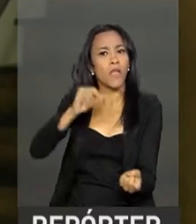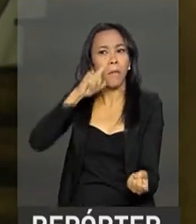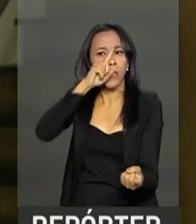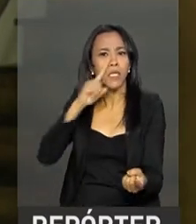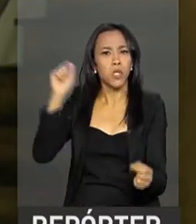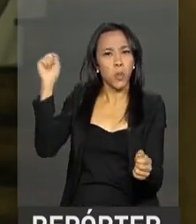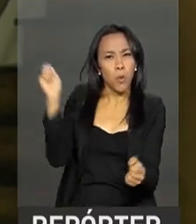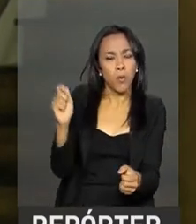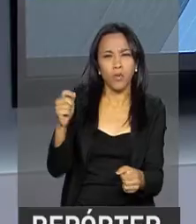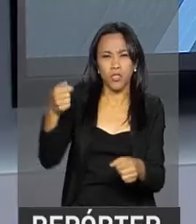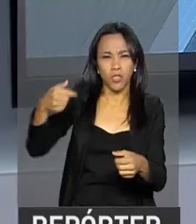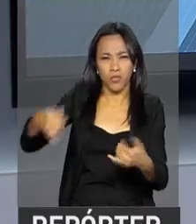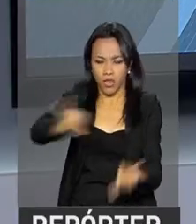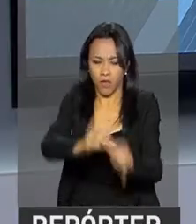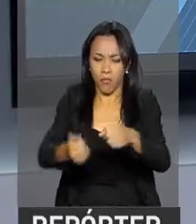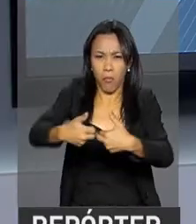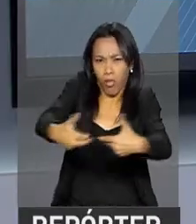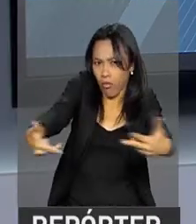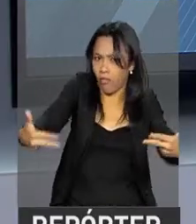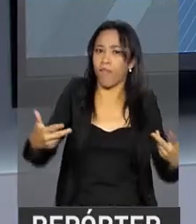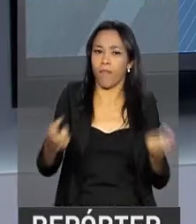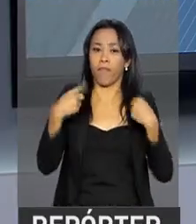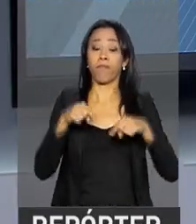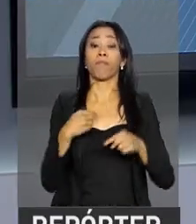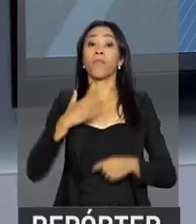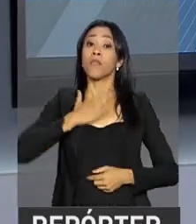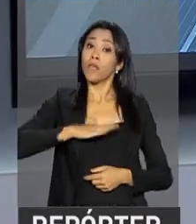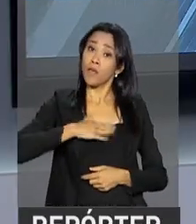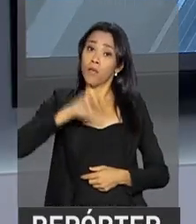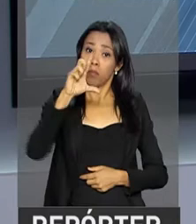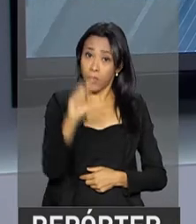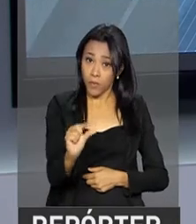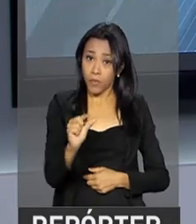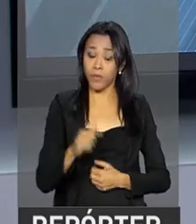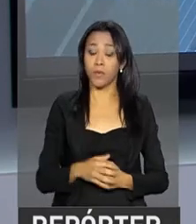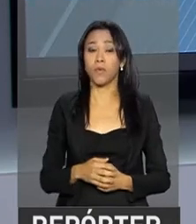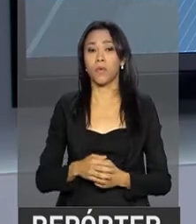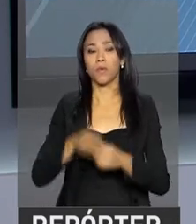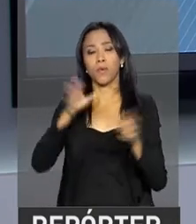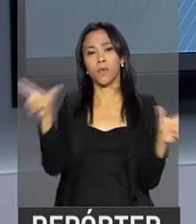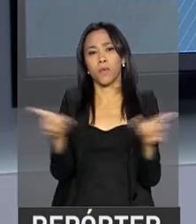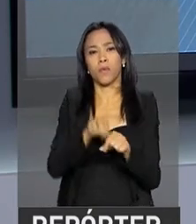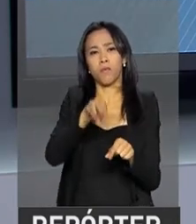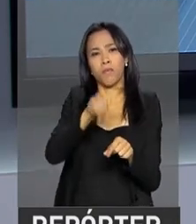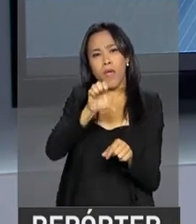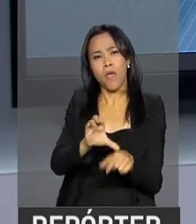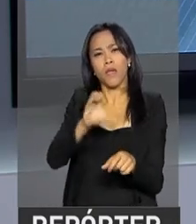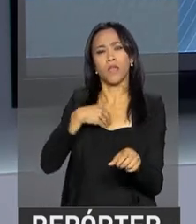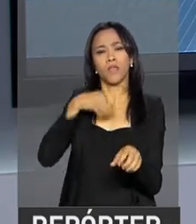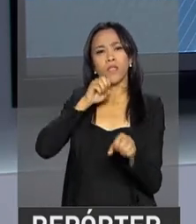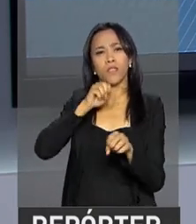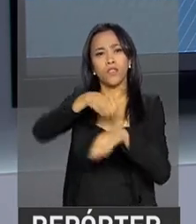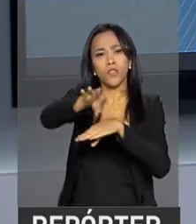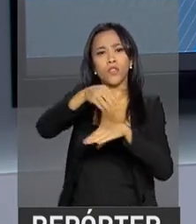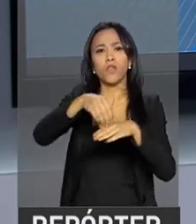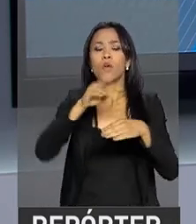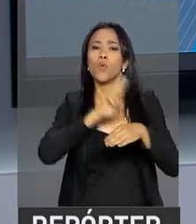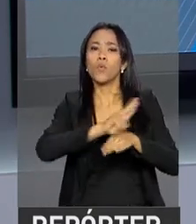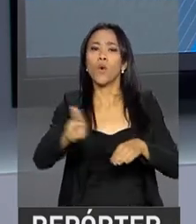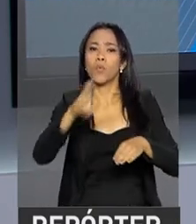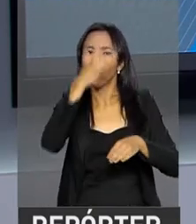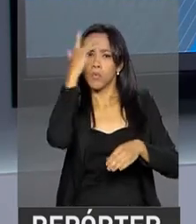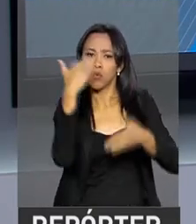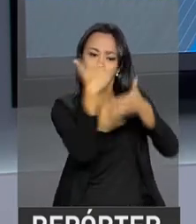parecido e daqui a pouco o ministério da educação divulga os números e o perfil de inscritos no exame nacional